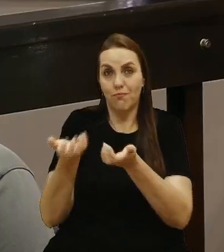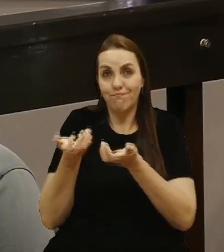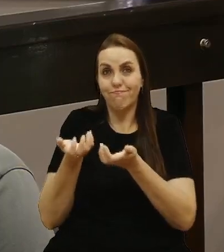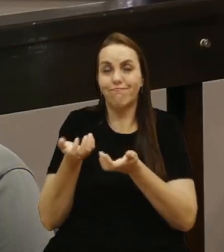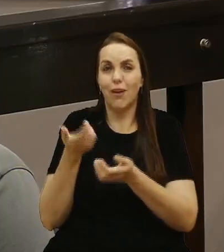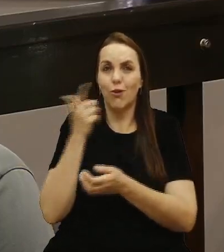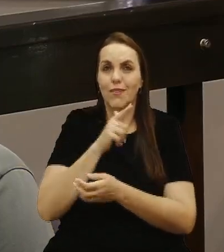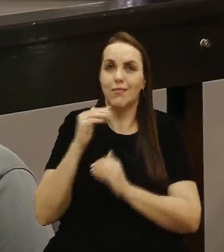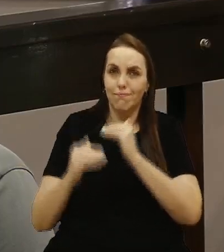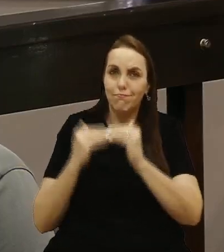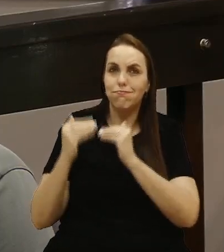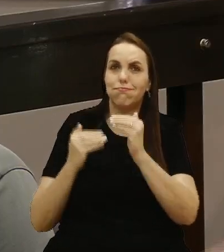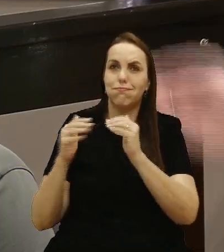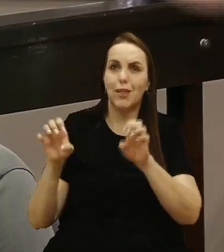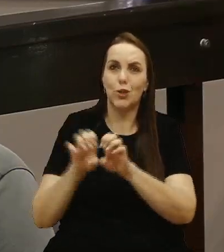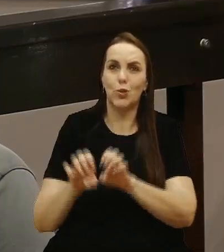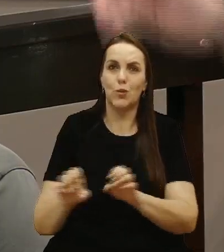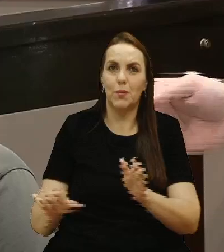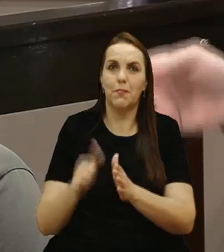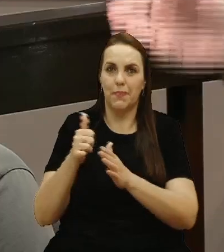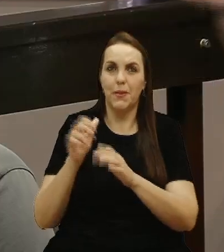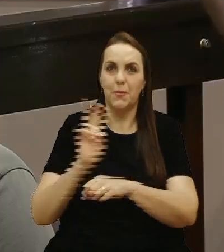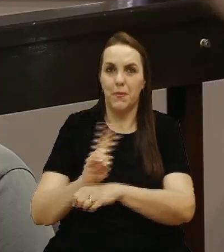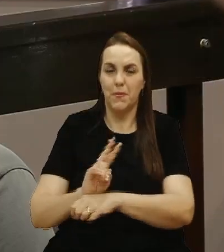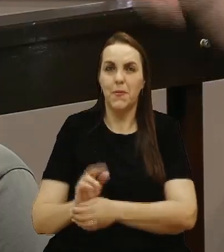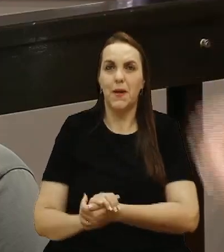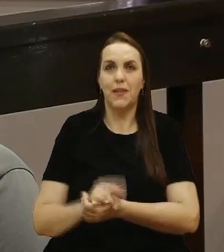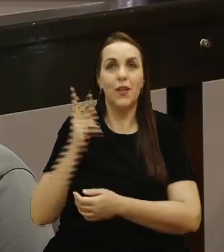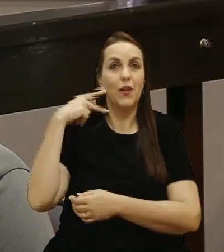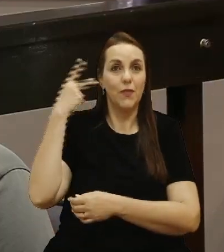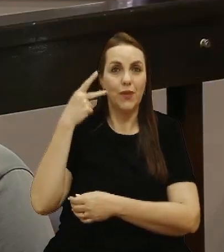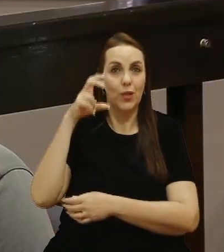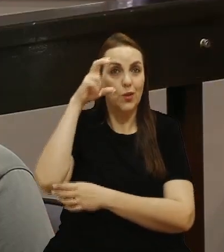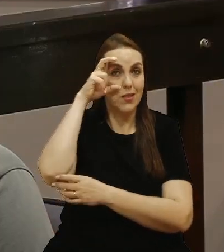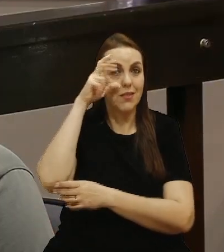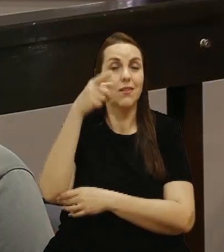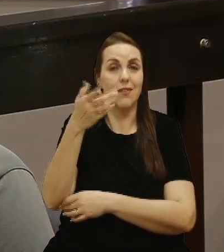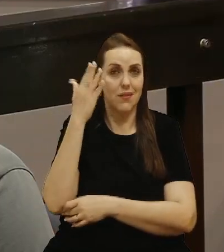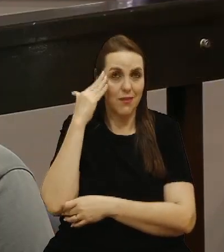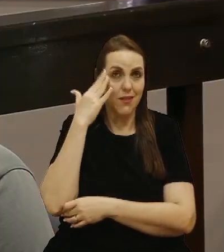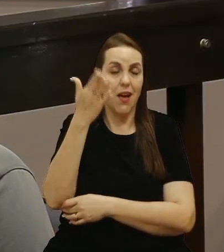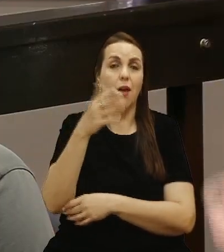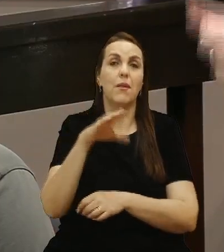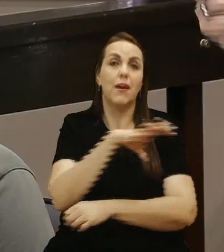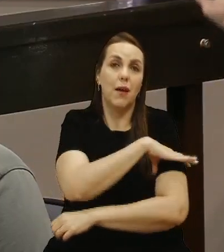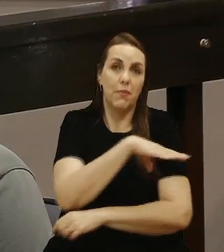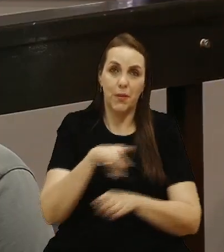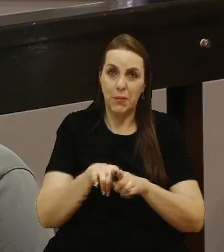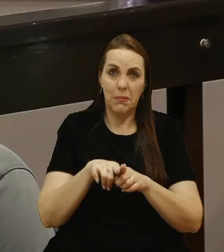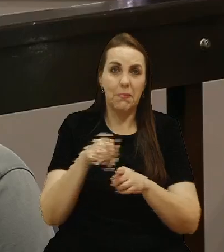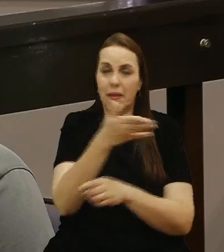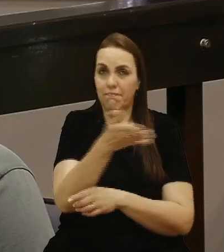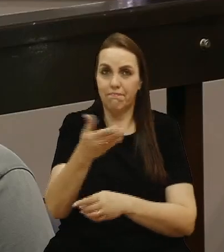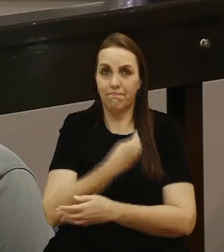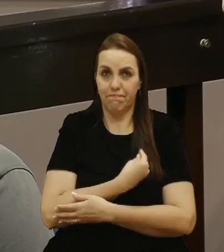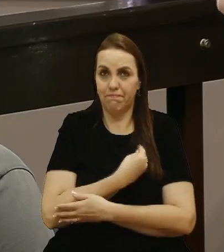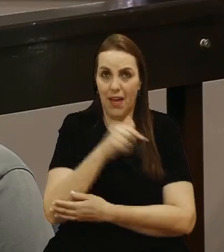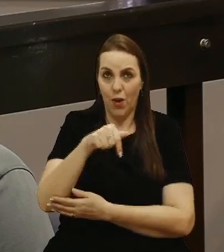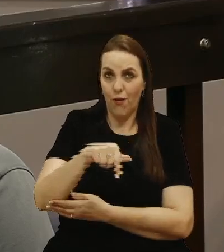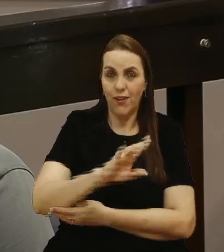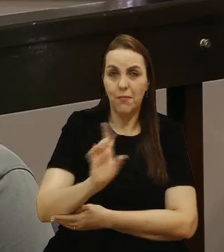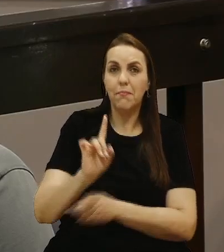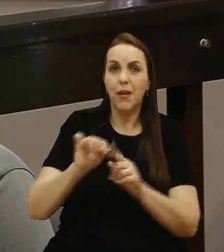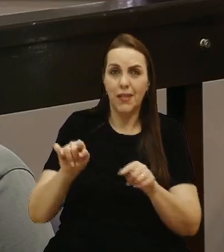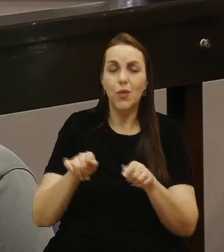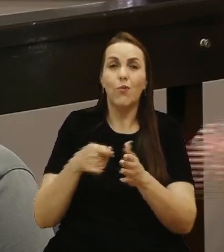eu luto, né? A gente lutou. A vereadora Sandra é testemunha, o vereador Capitão não está aqui hoje, mas é testemunha, tentei, né, mandar uma parte do orçamento da Festa da